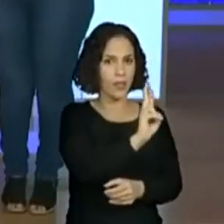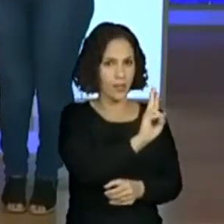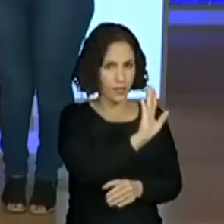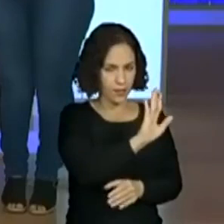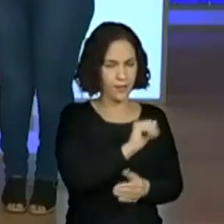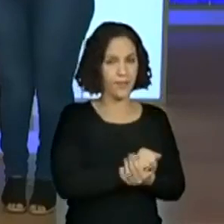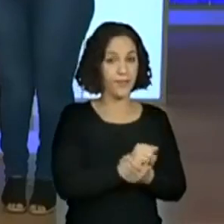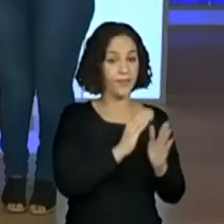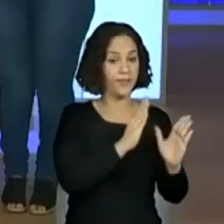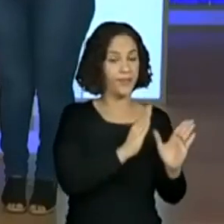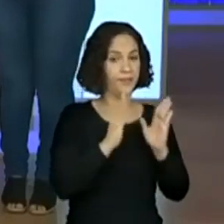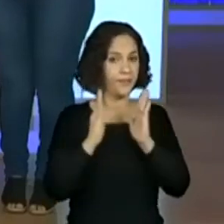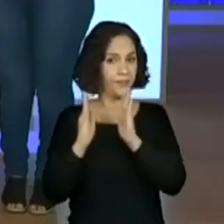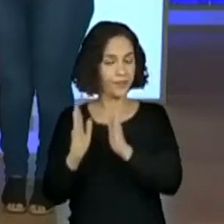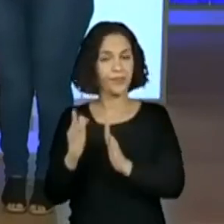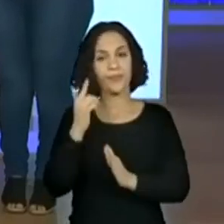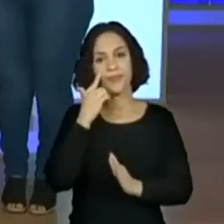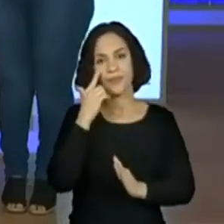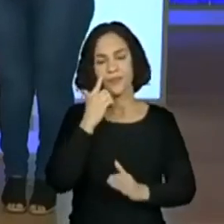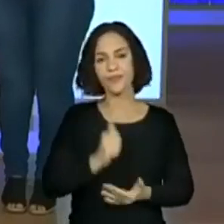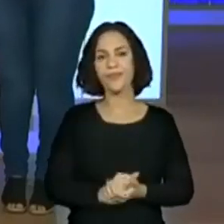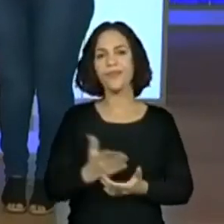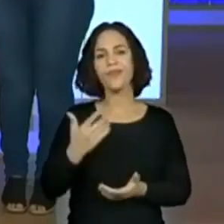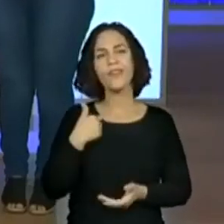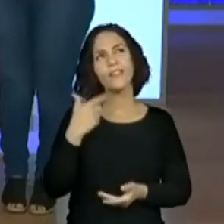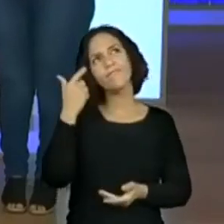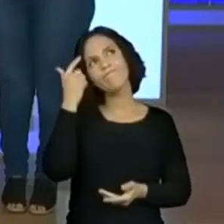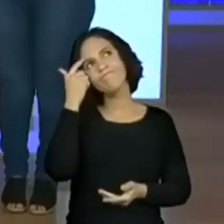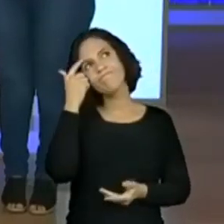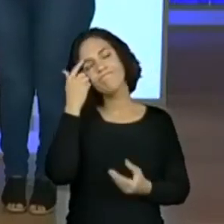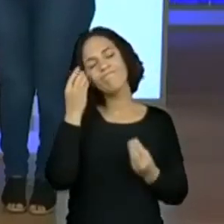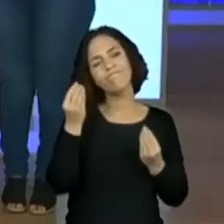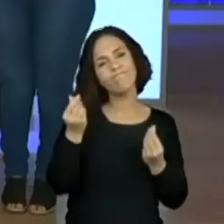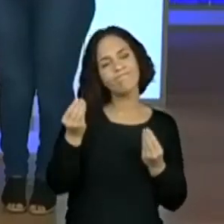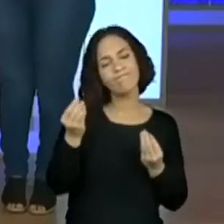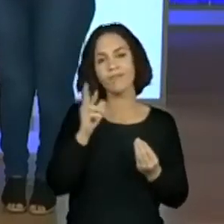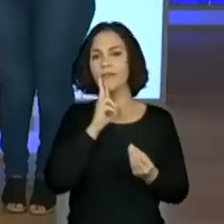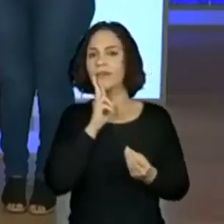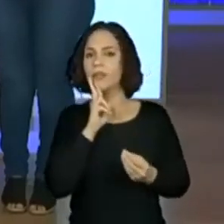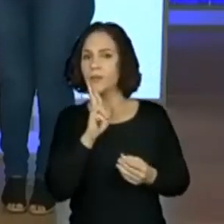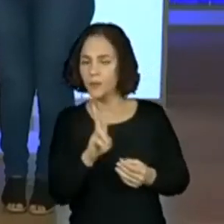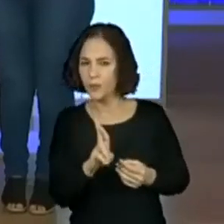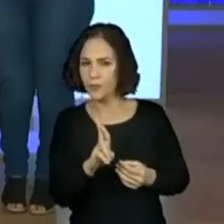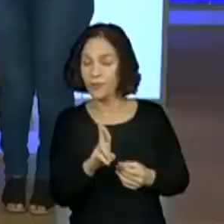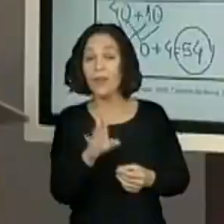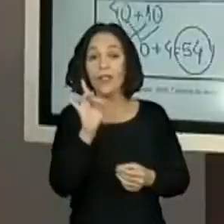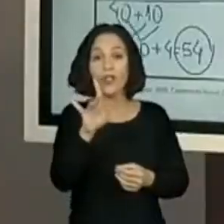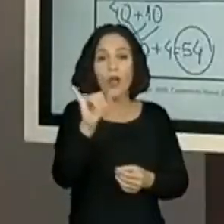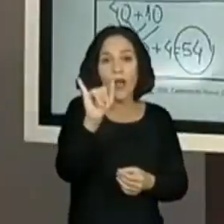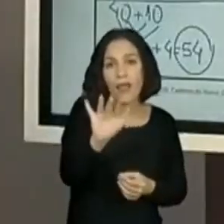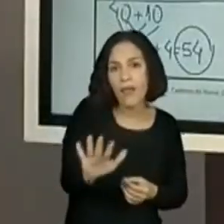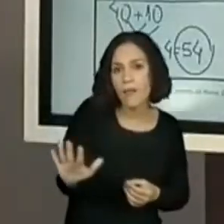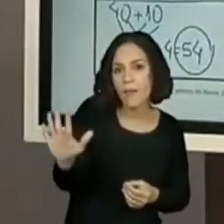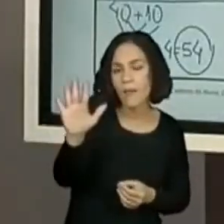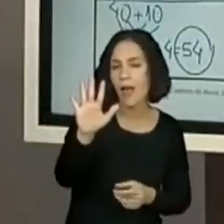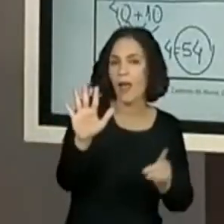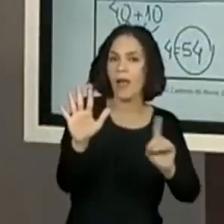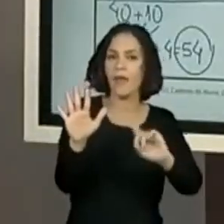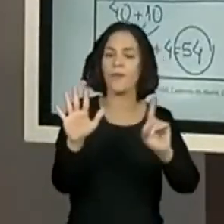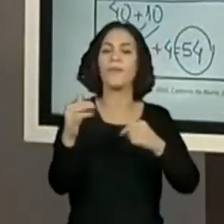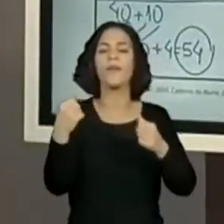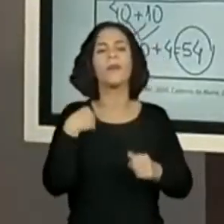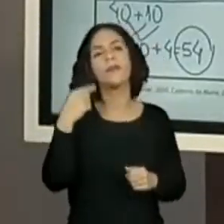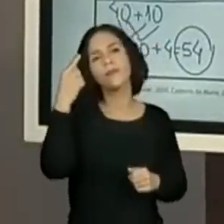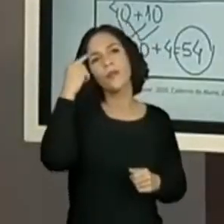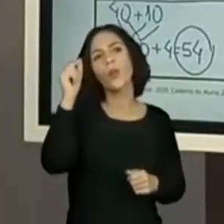é importante porque daí a gente vai revisitar isso aí para responder as nossas questões, porque não é só observar a imagem. Eu já preciso ter ideia